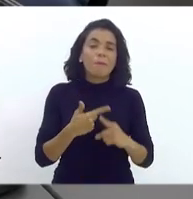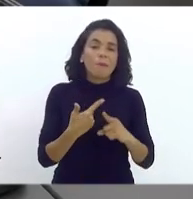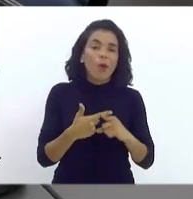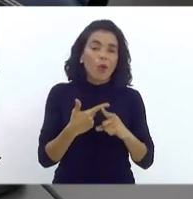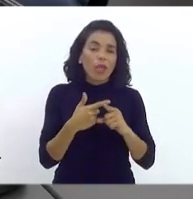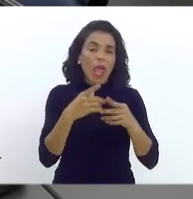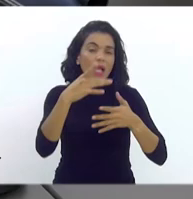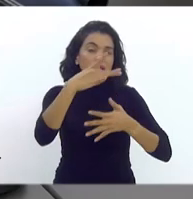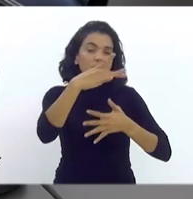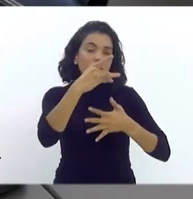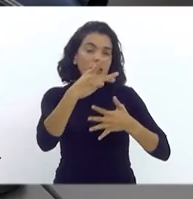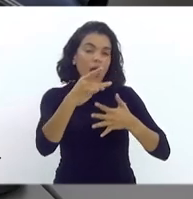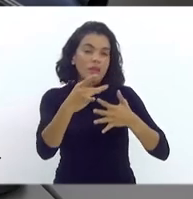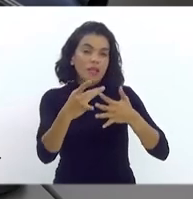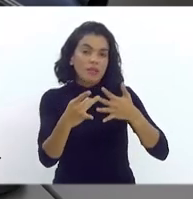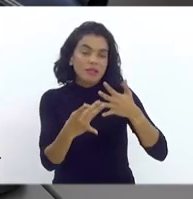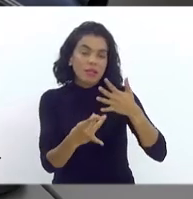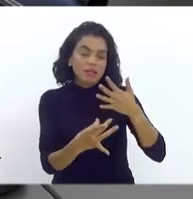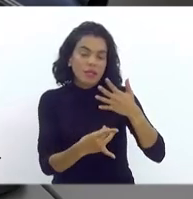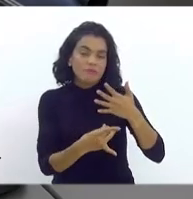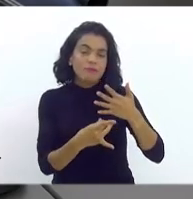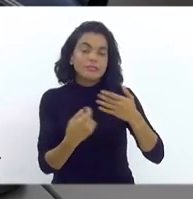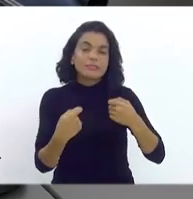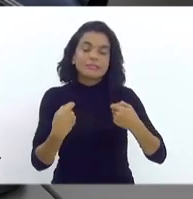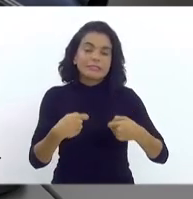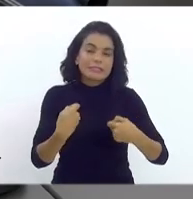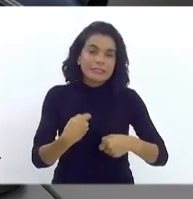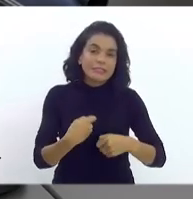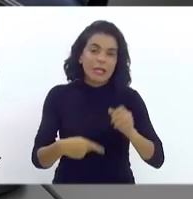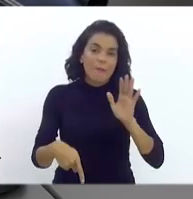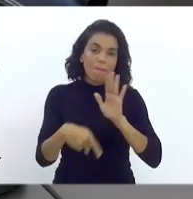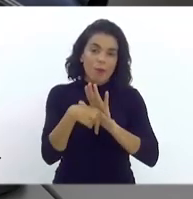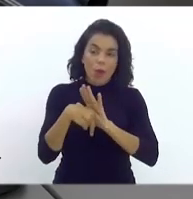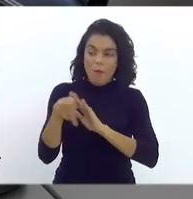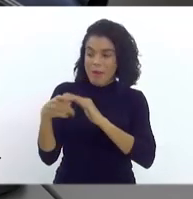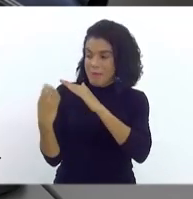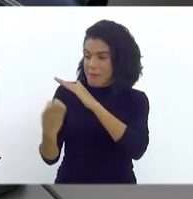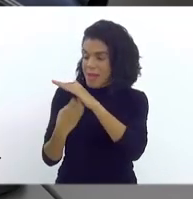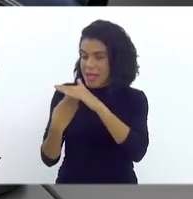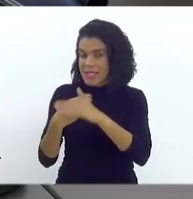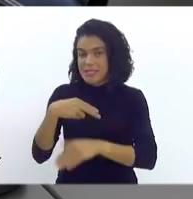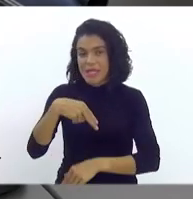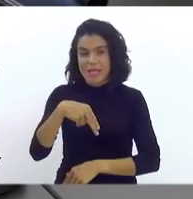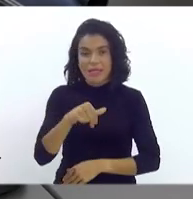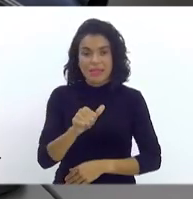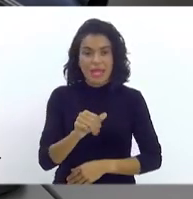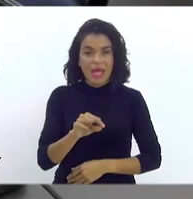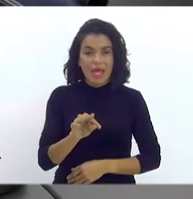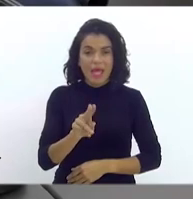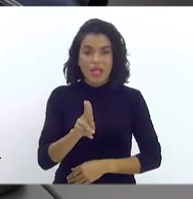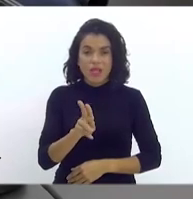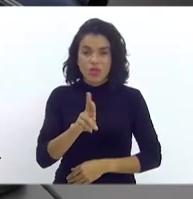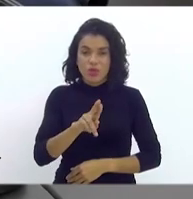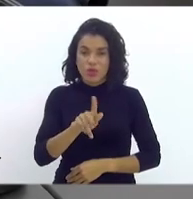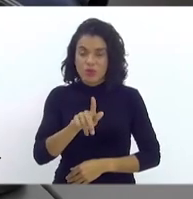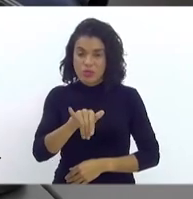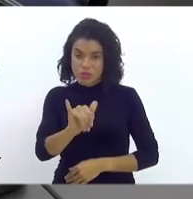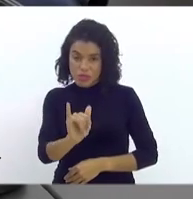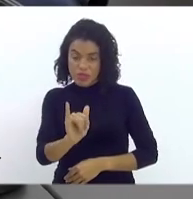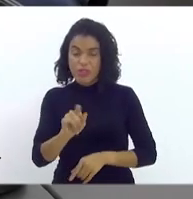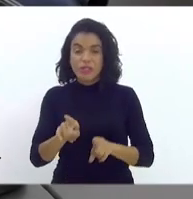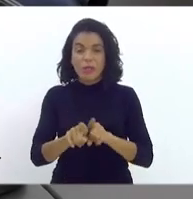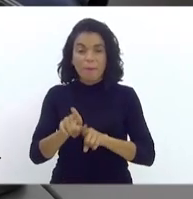muito detalhados, né? A gente depende da própria Naturgy, do ICCE, retirado